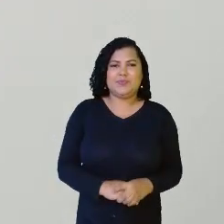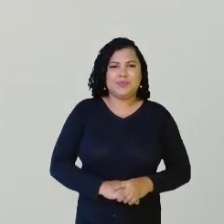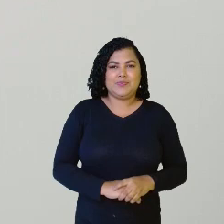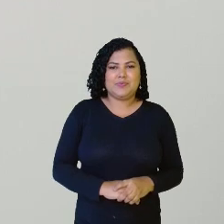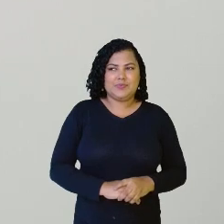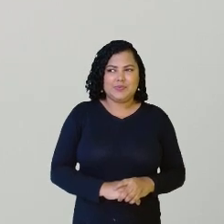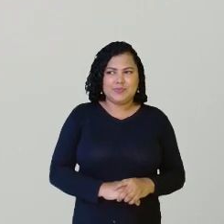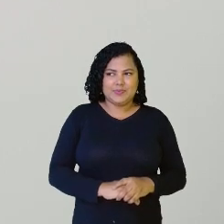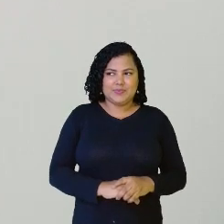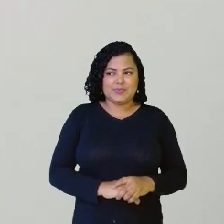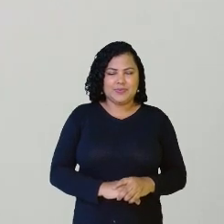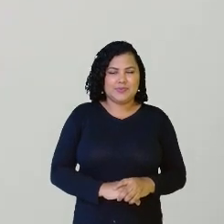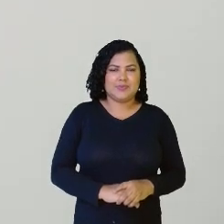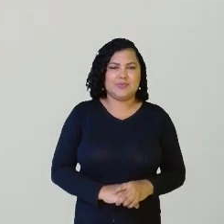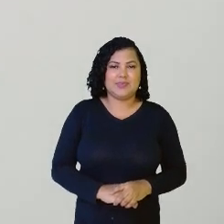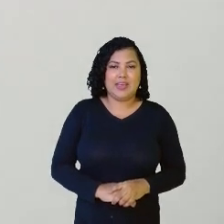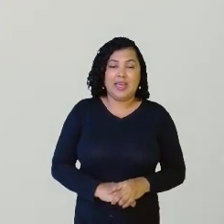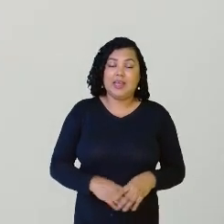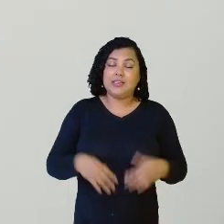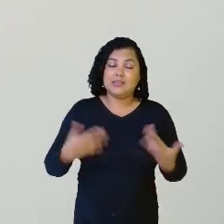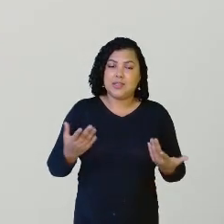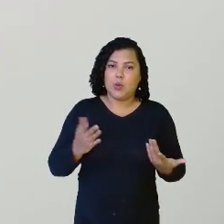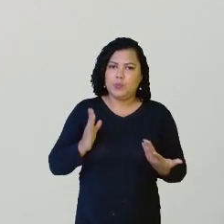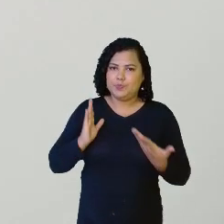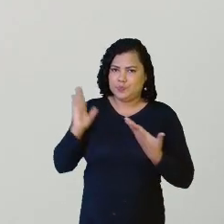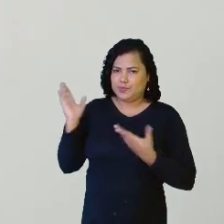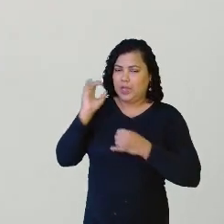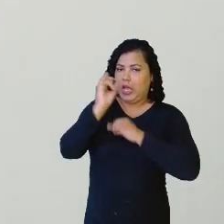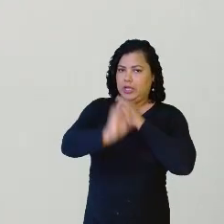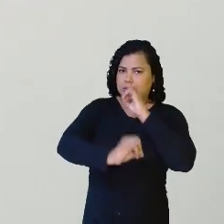Então, como eu ia falando para vocês, a